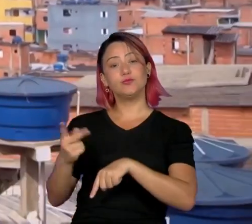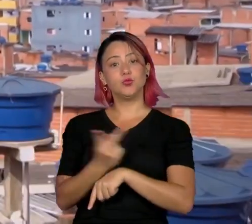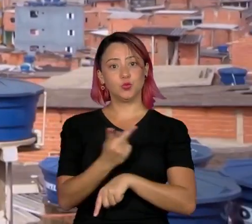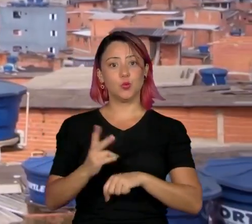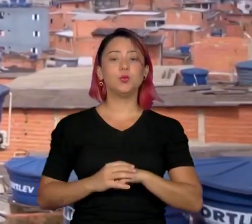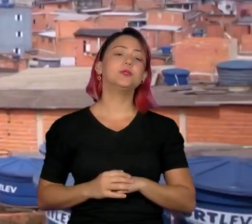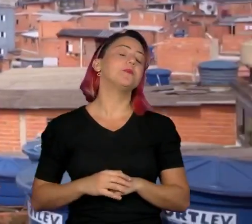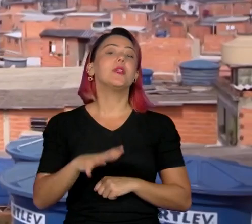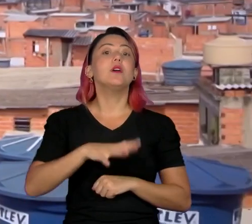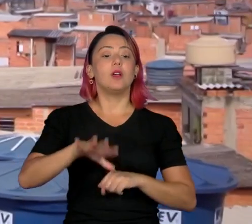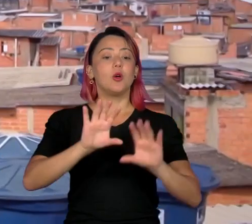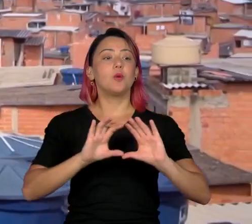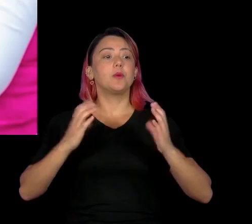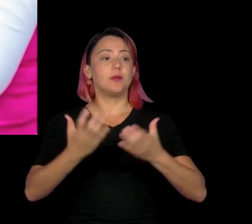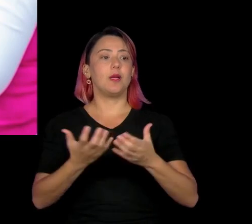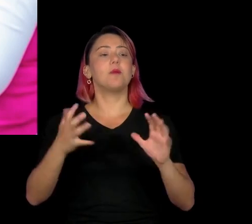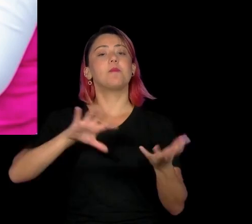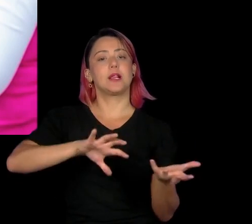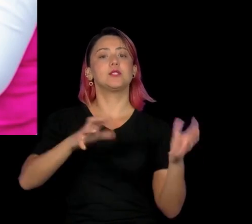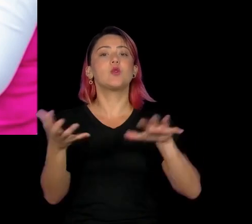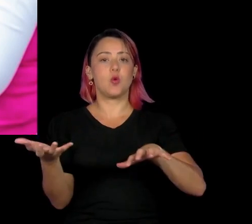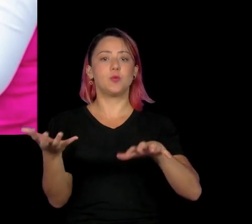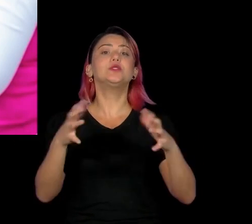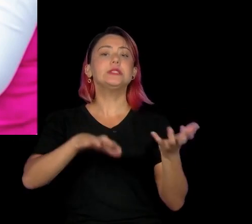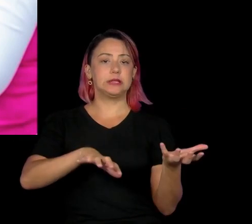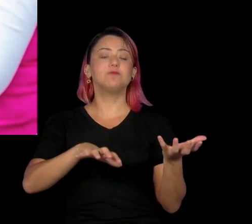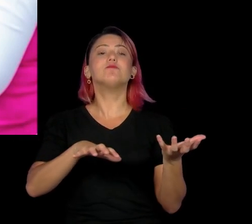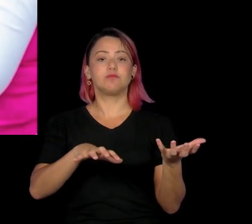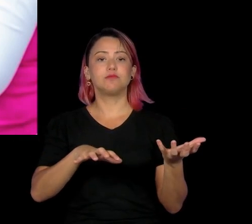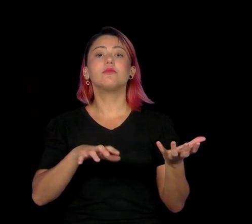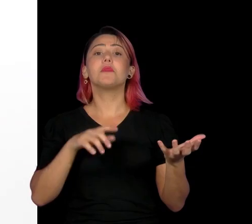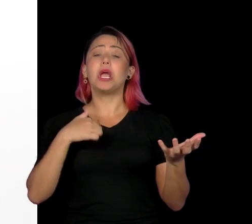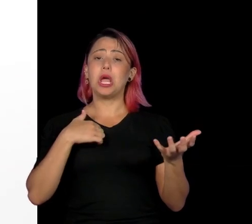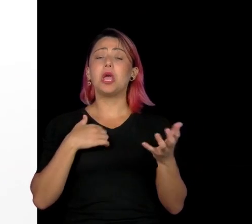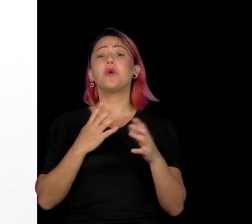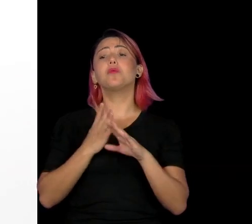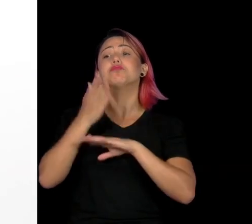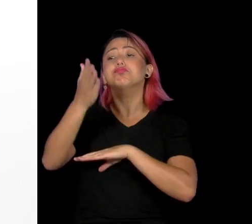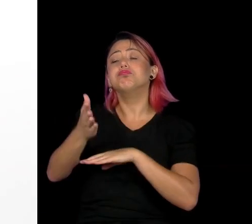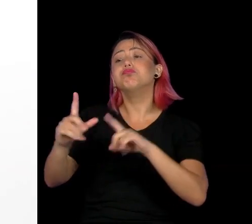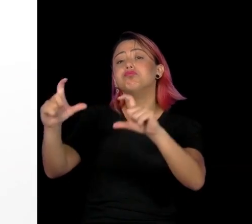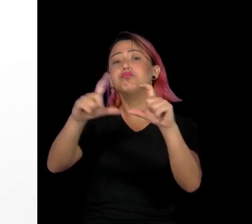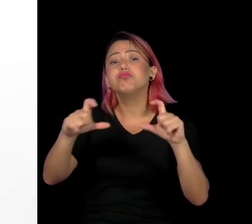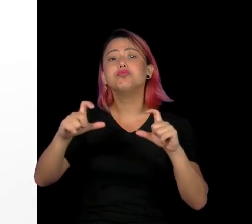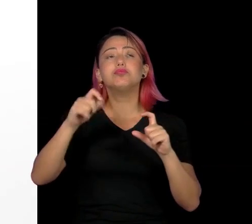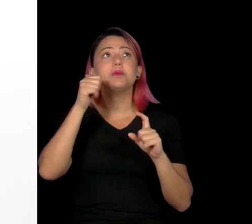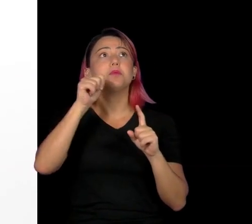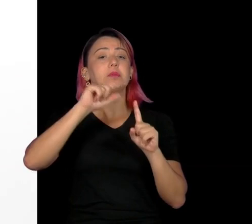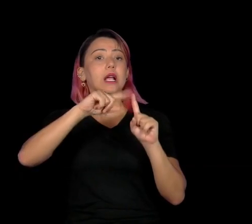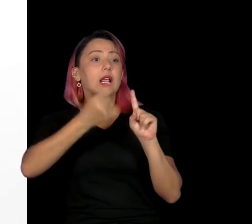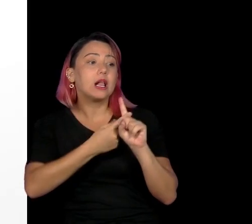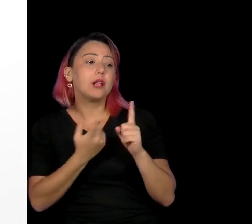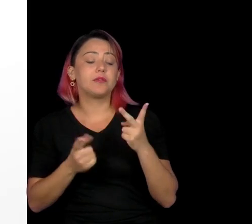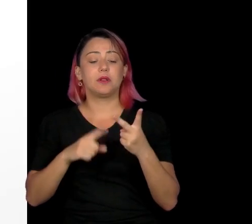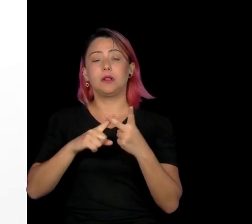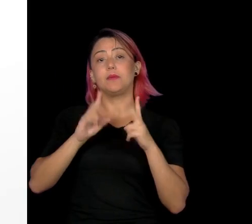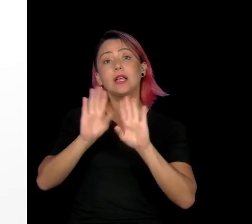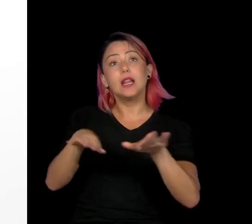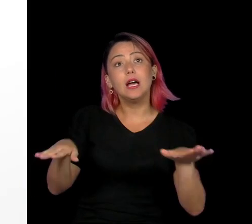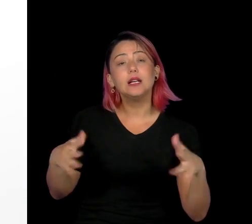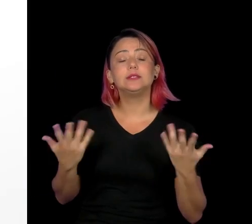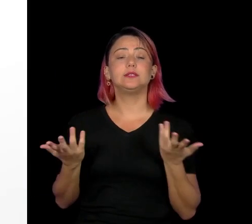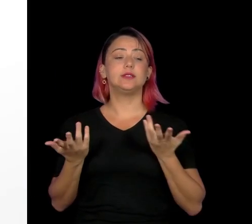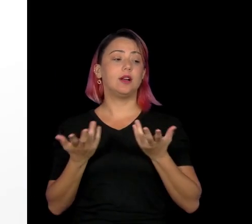é na comunidade de Paraisópolis. Então eu fotografo gestante, eu fotografo criança, eu fotografo newborn,